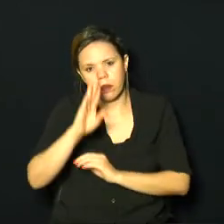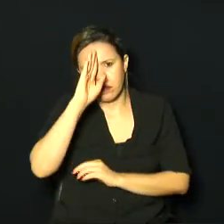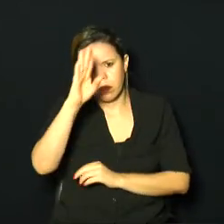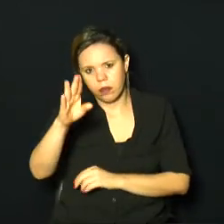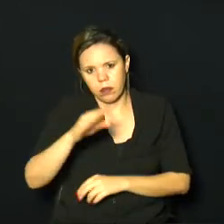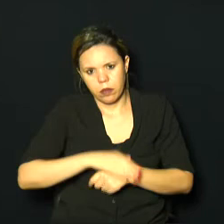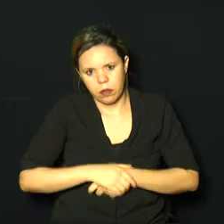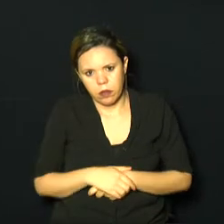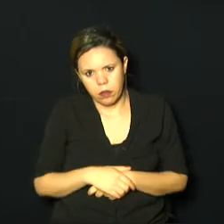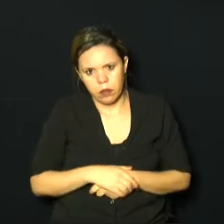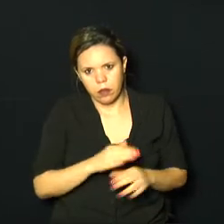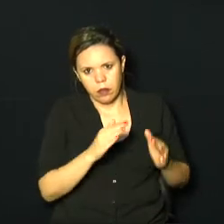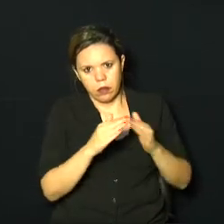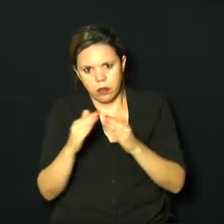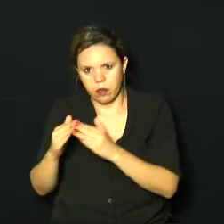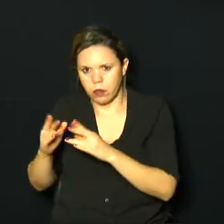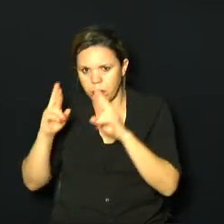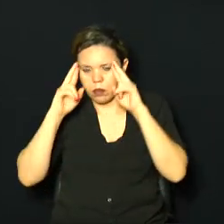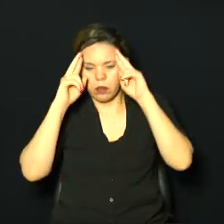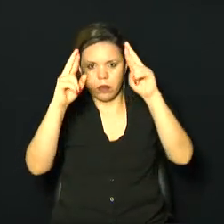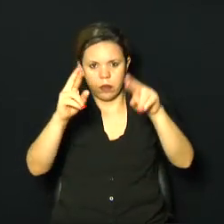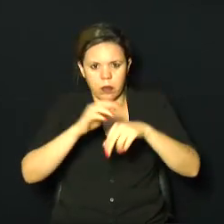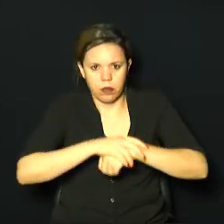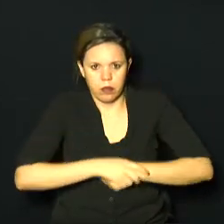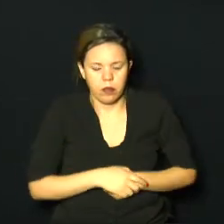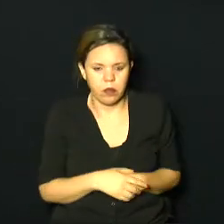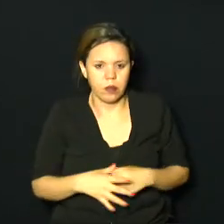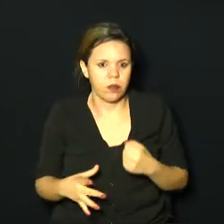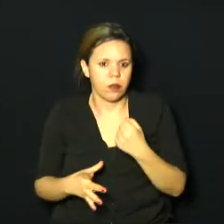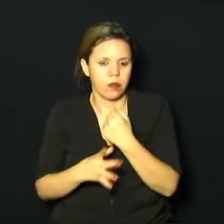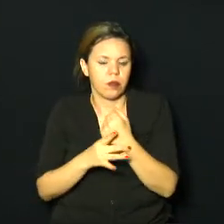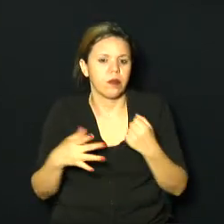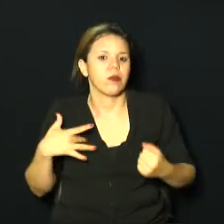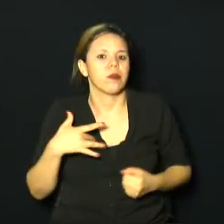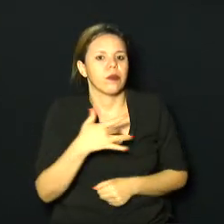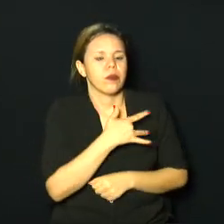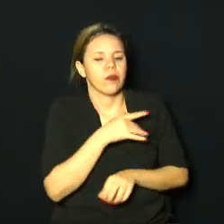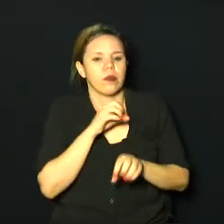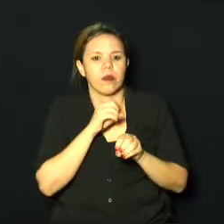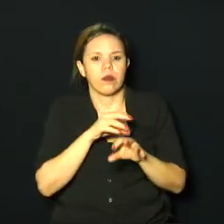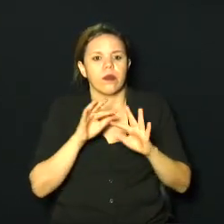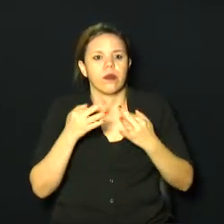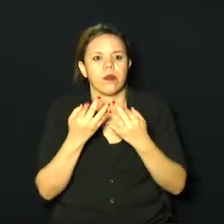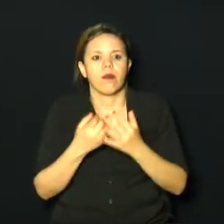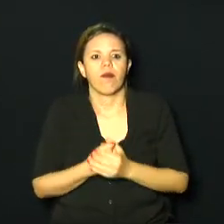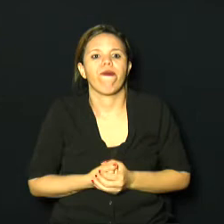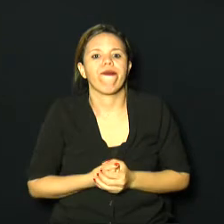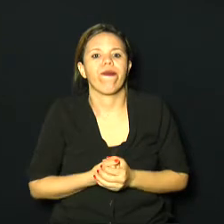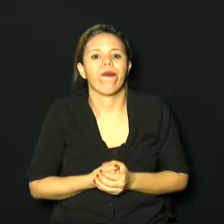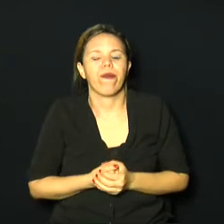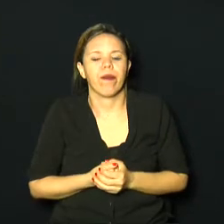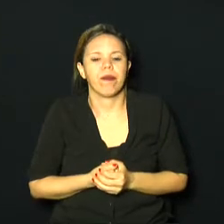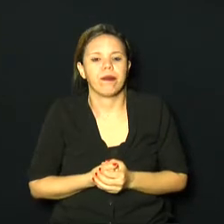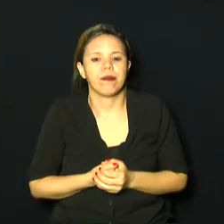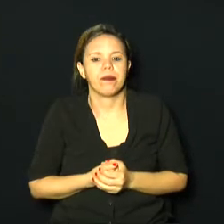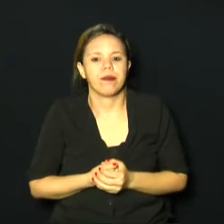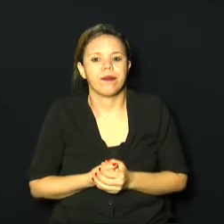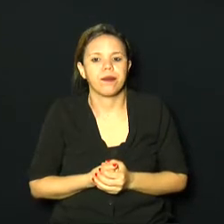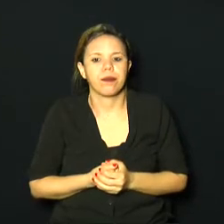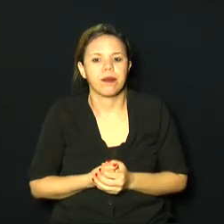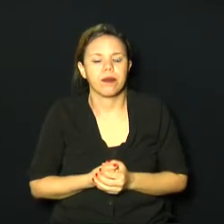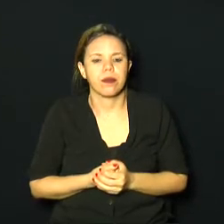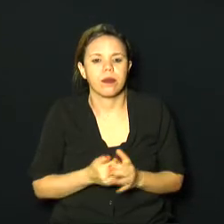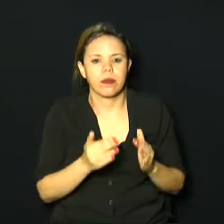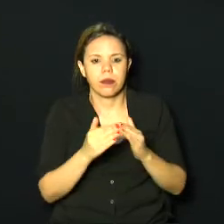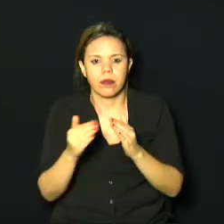fundamentais à habitação, dignidade, segurança, saúde, educação das famílias que estão